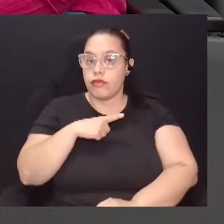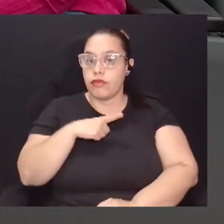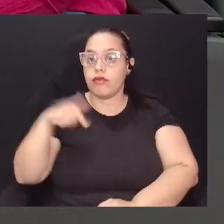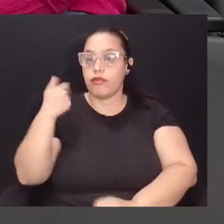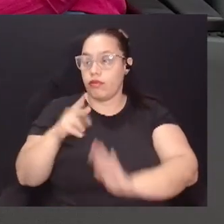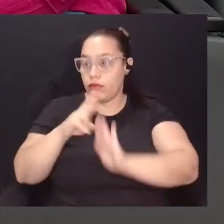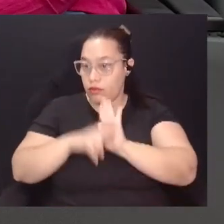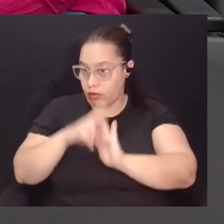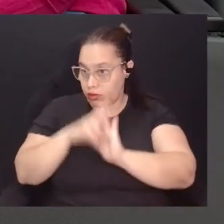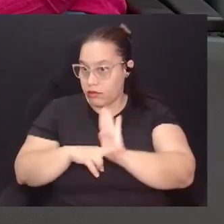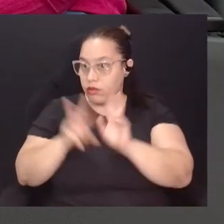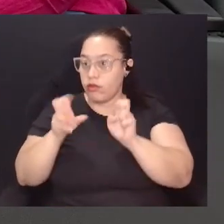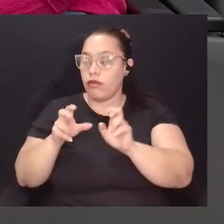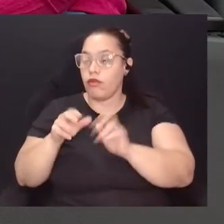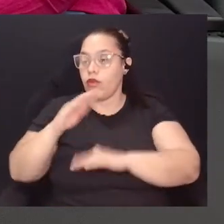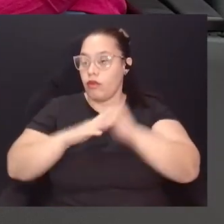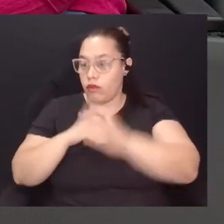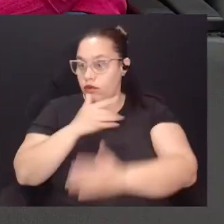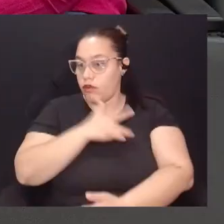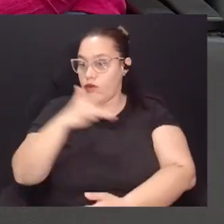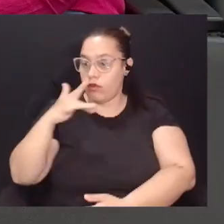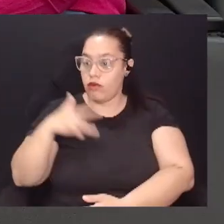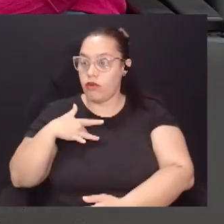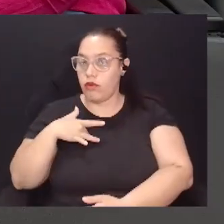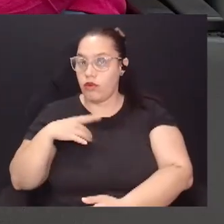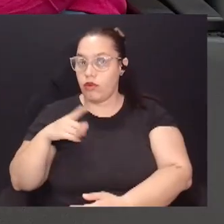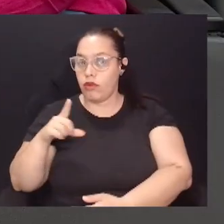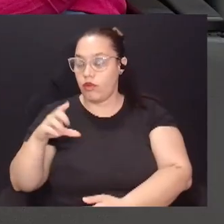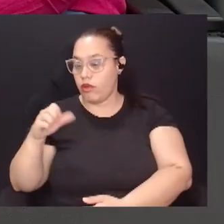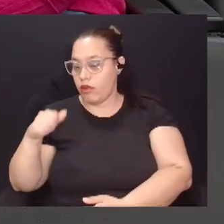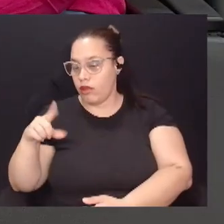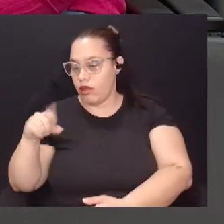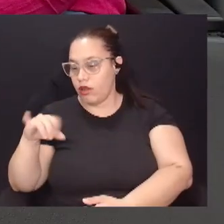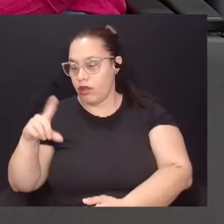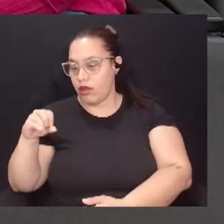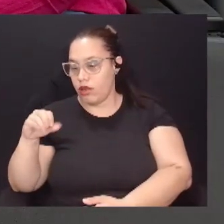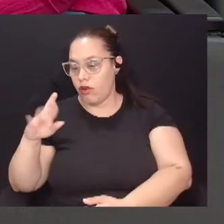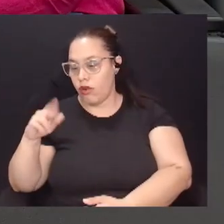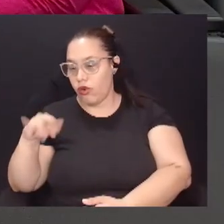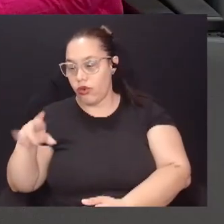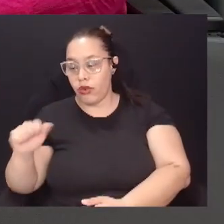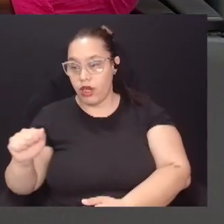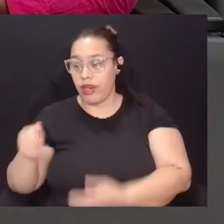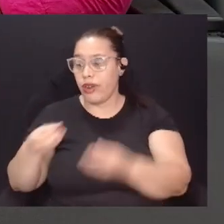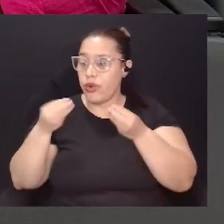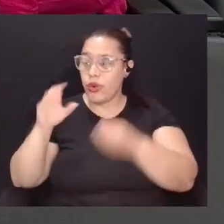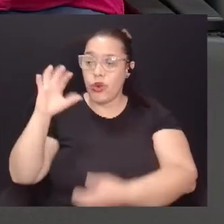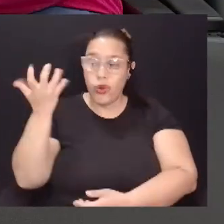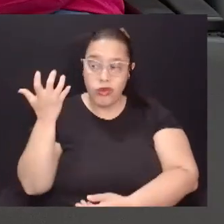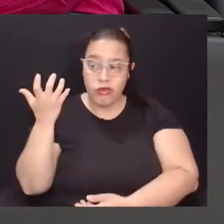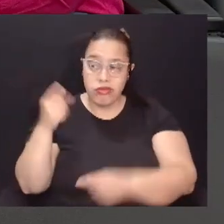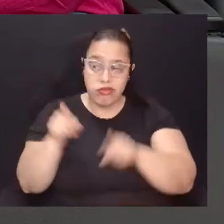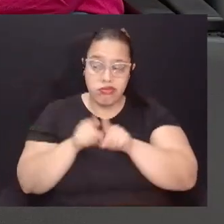questão também de um outro requerimento sobre o serviço de saúde do Dr. Cândido Ferreira, né? Como que foi essa situação? O